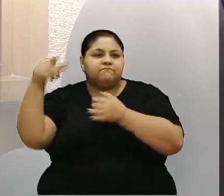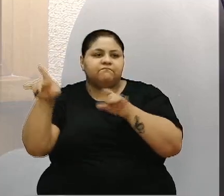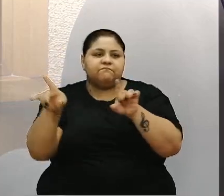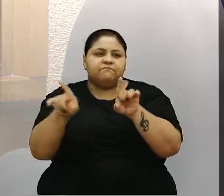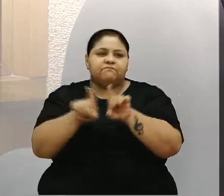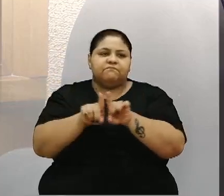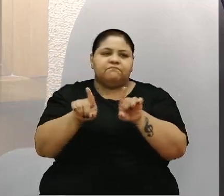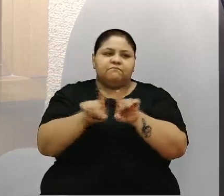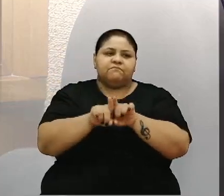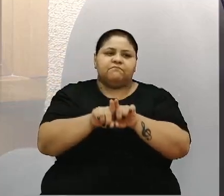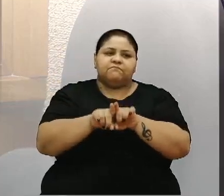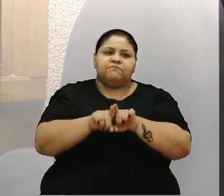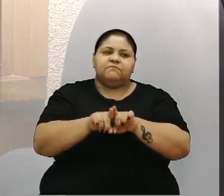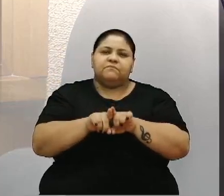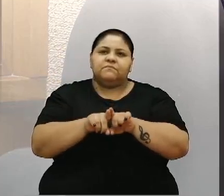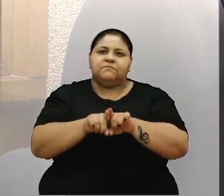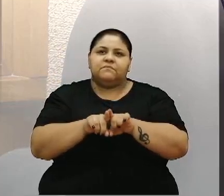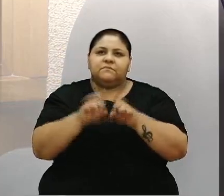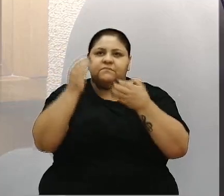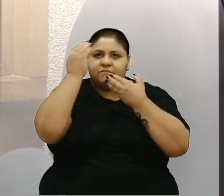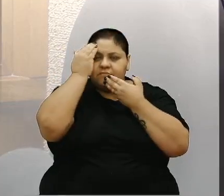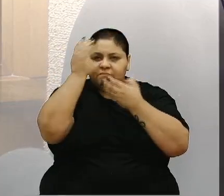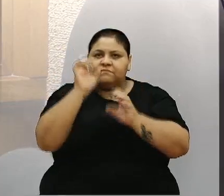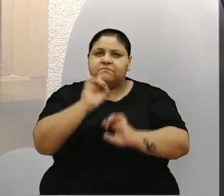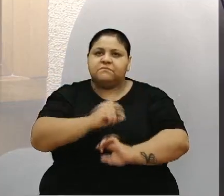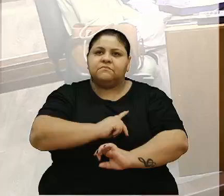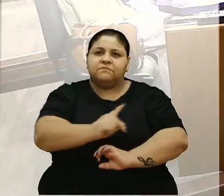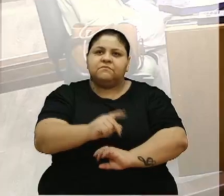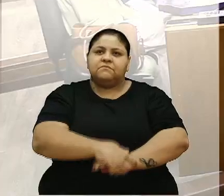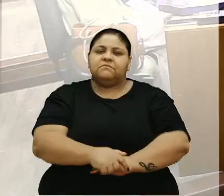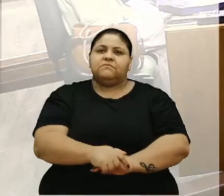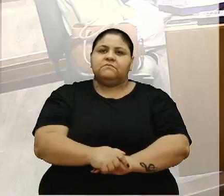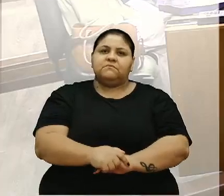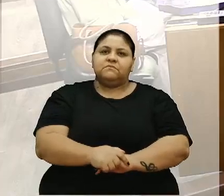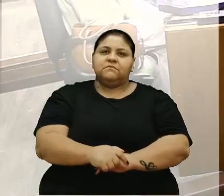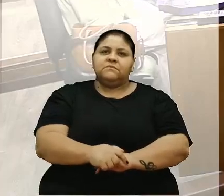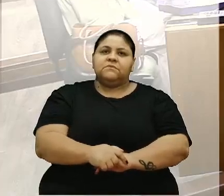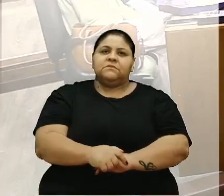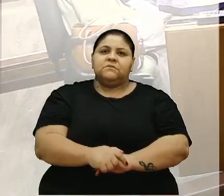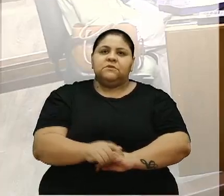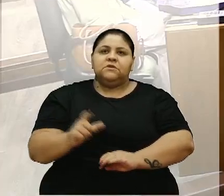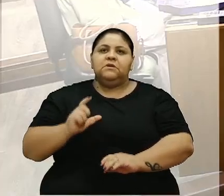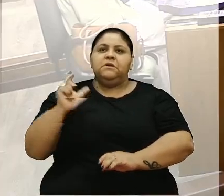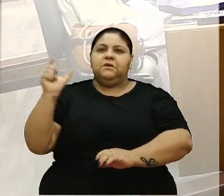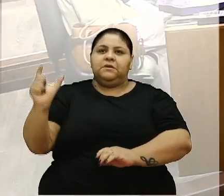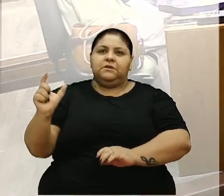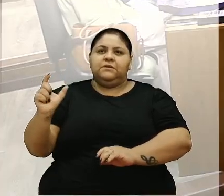Pizza da Barra. Muito obrigada. Era isso, senhora presidente. Peço a palavra.